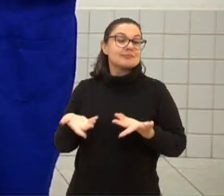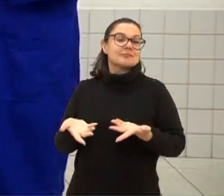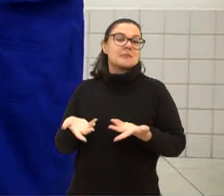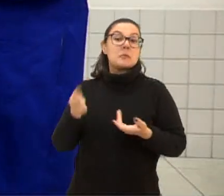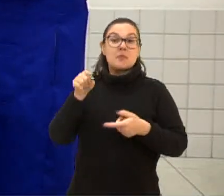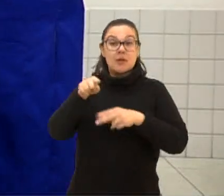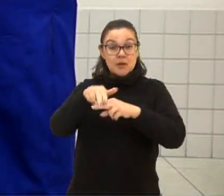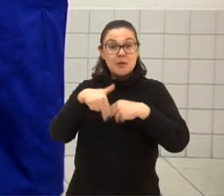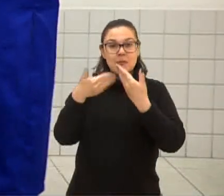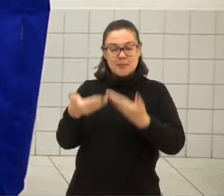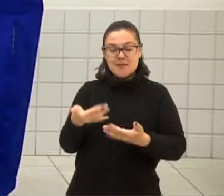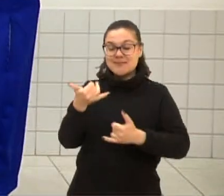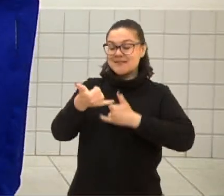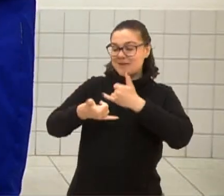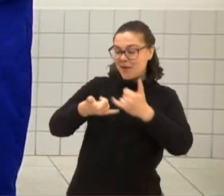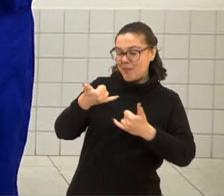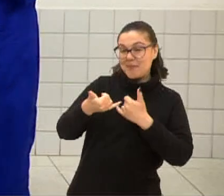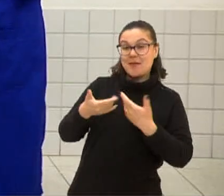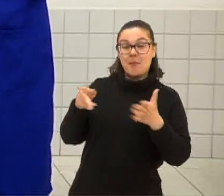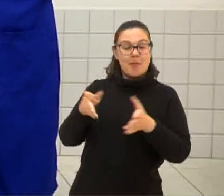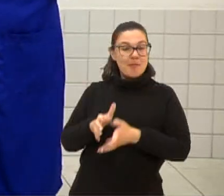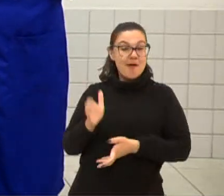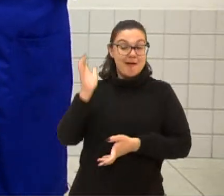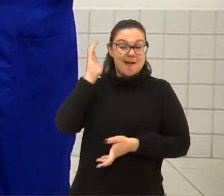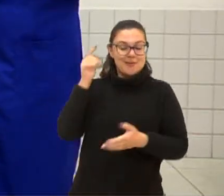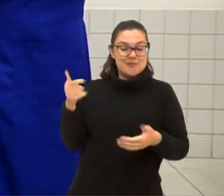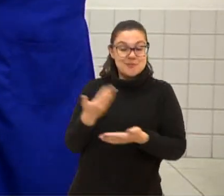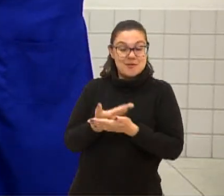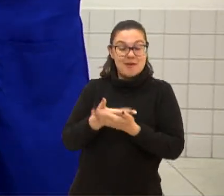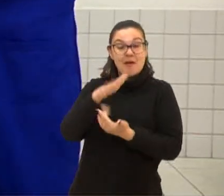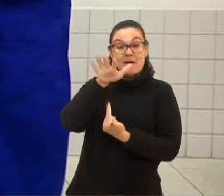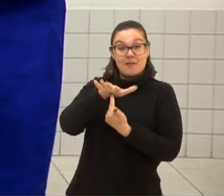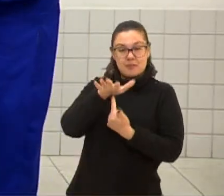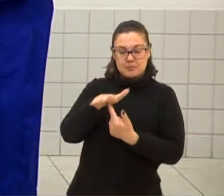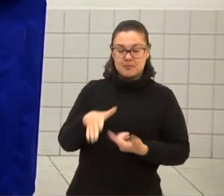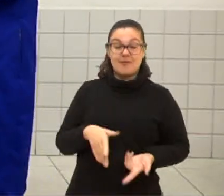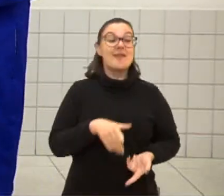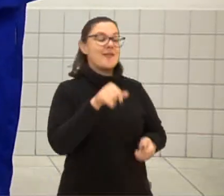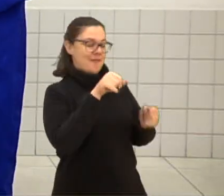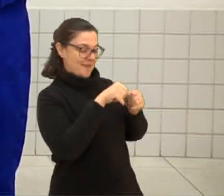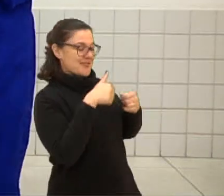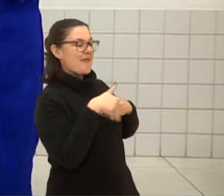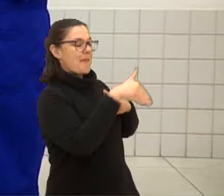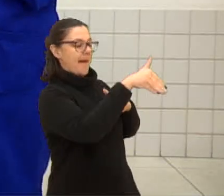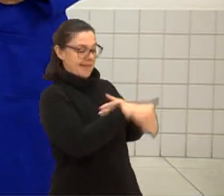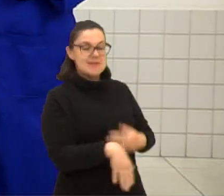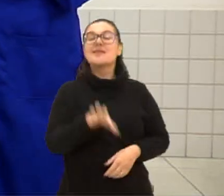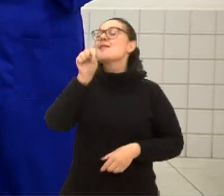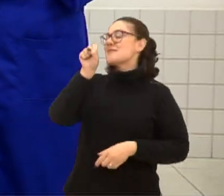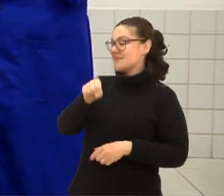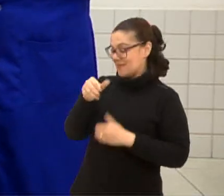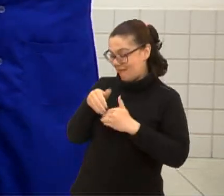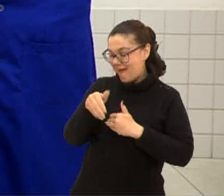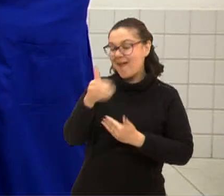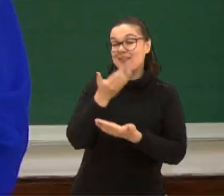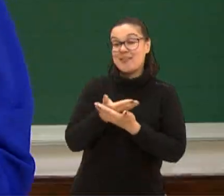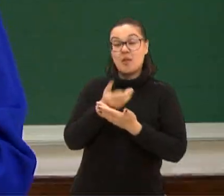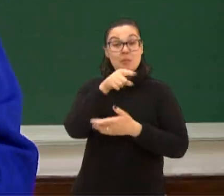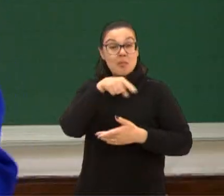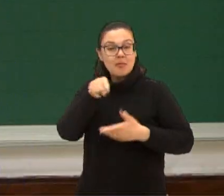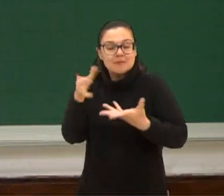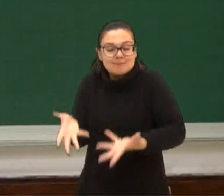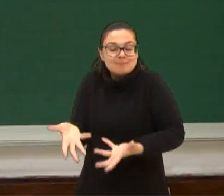por isso a gente fez essa brincadeira da nossa rádio Aula Paraná. E né? vamos fazer outras durante a nossa aula. Vamos continuar para